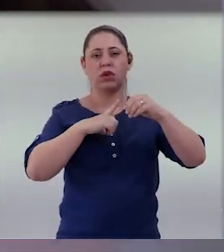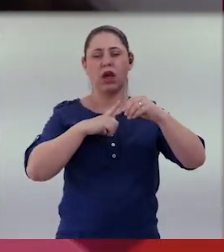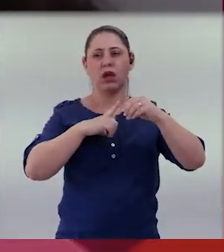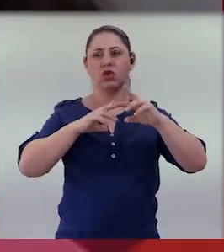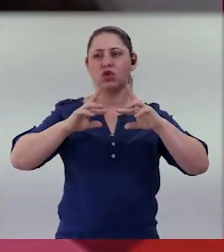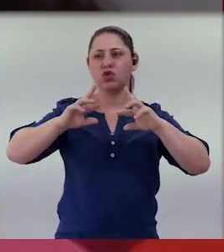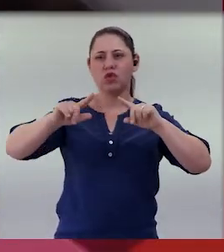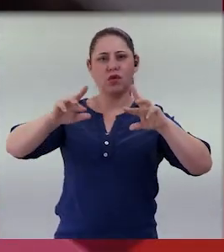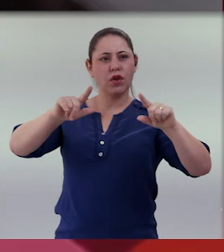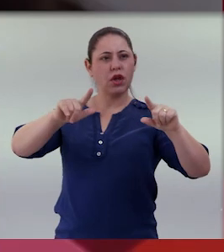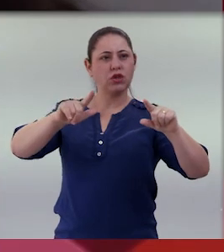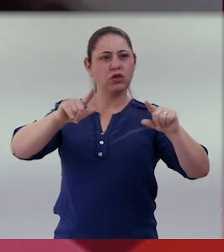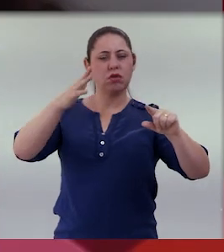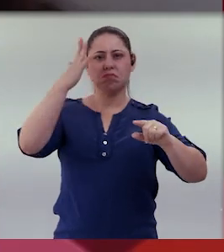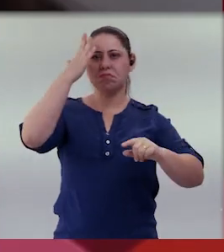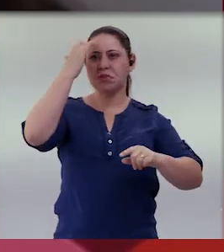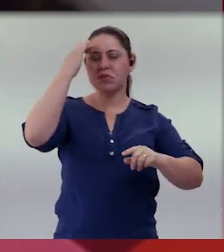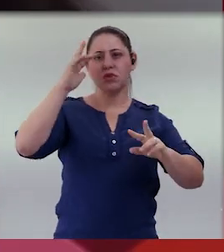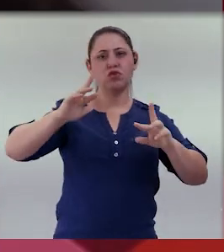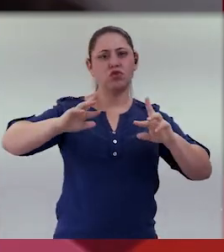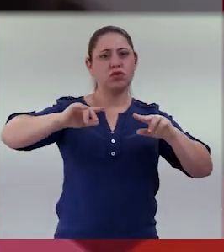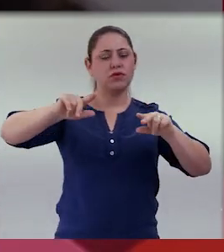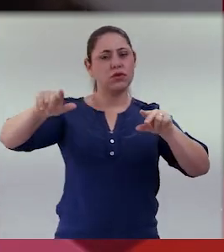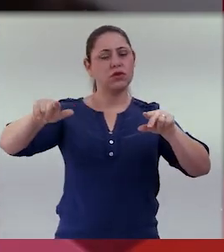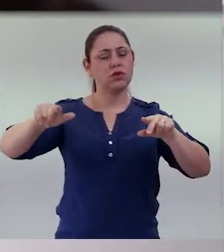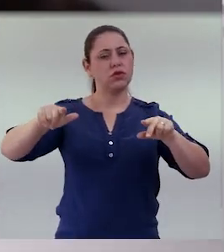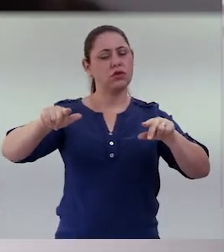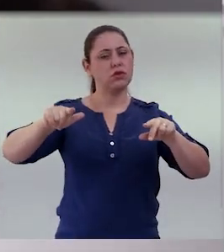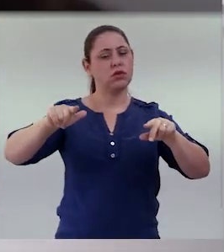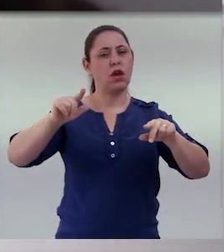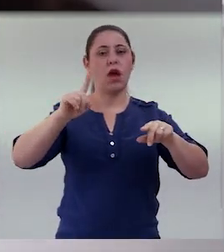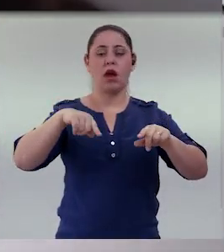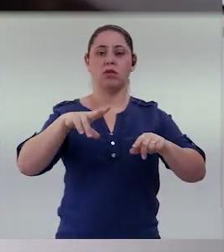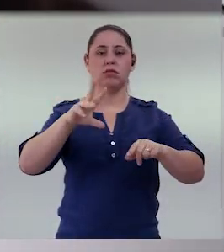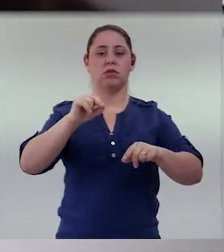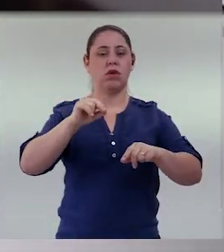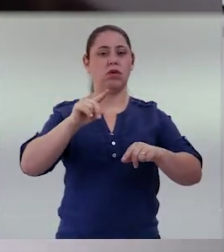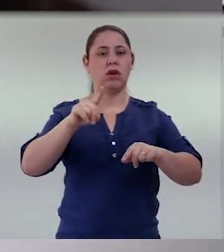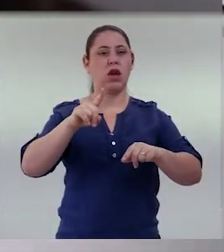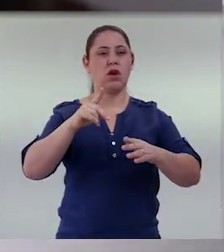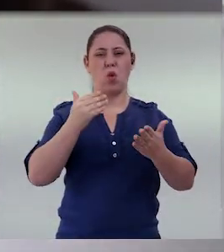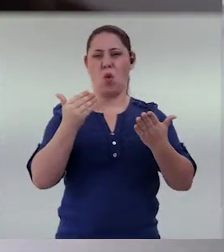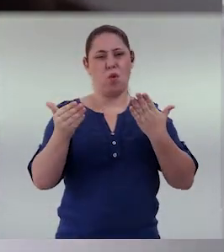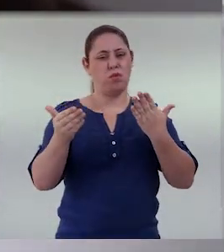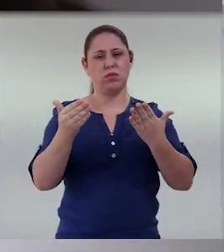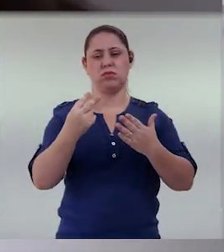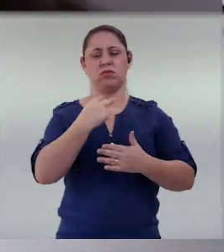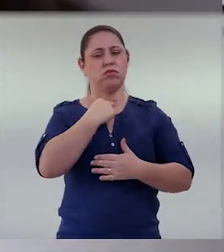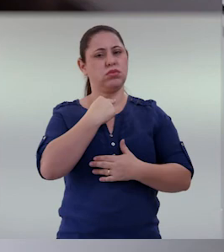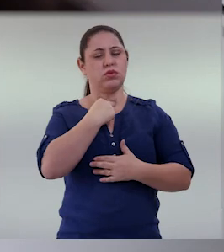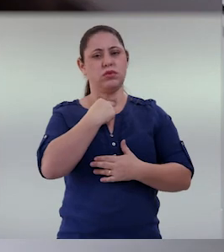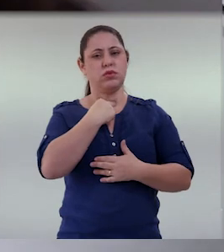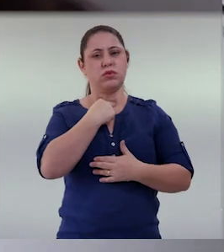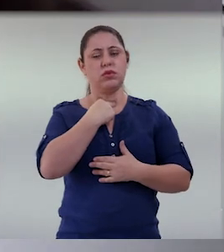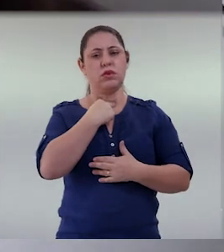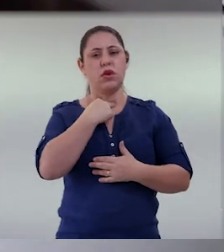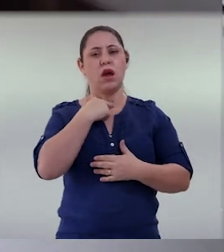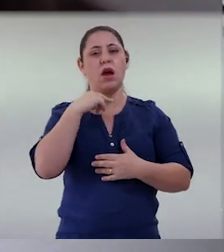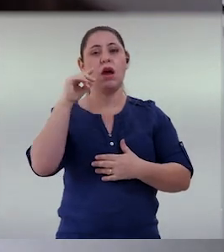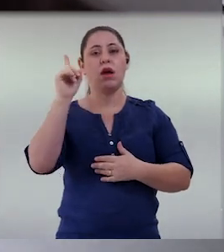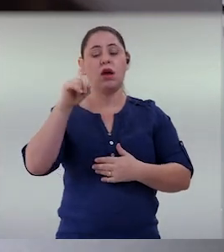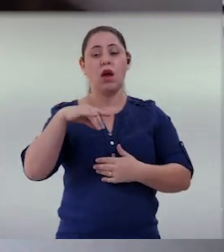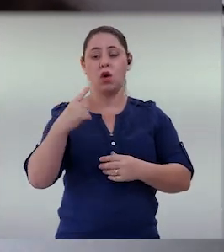temos dons diferentes, possibilidades, talentos, e isso não é uma coisa que se